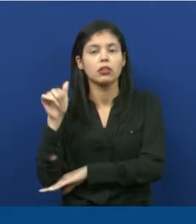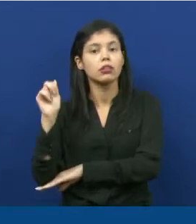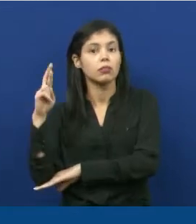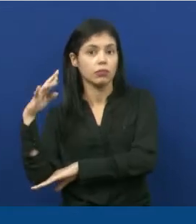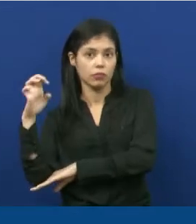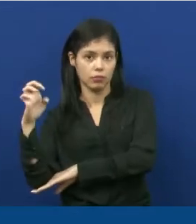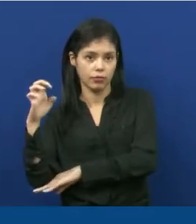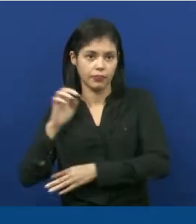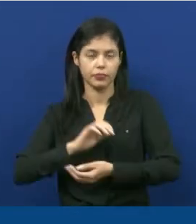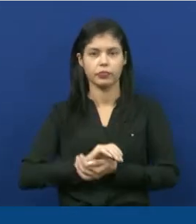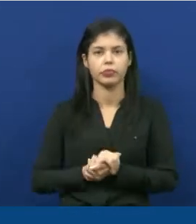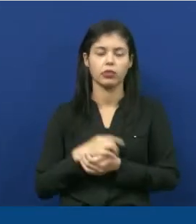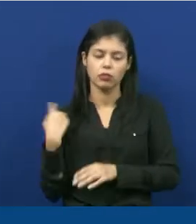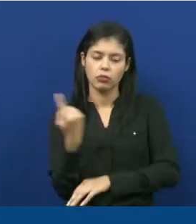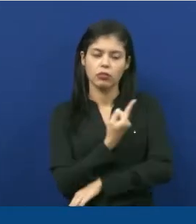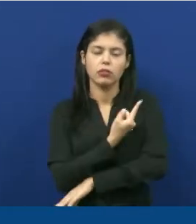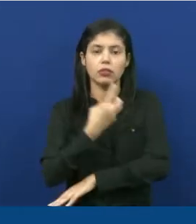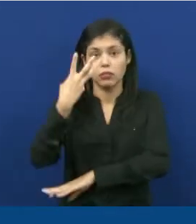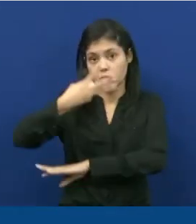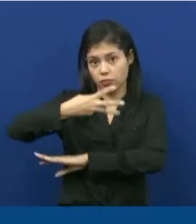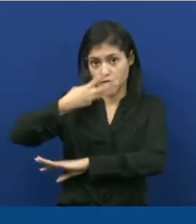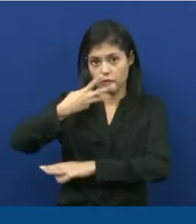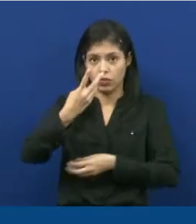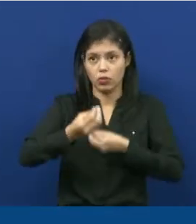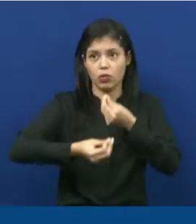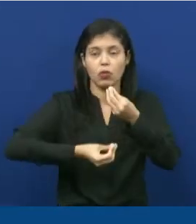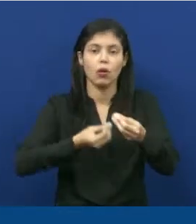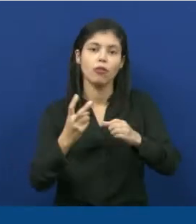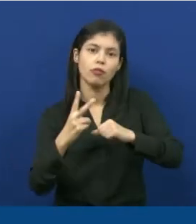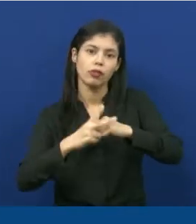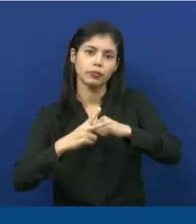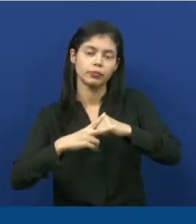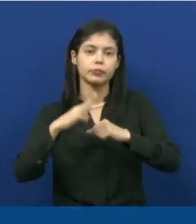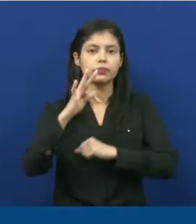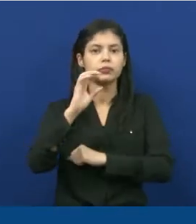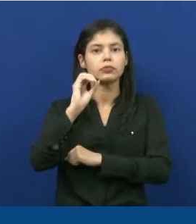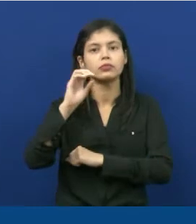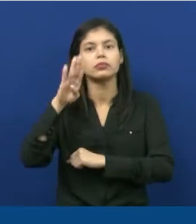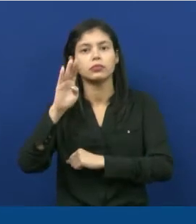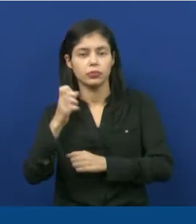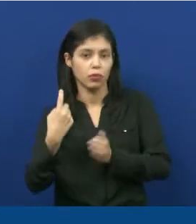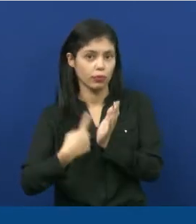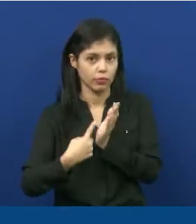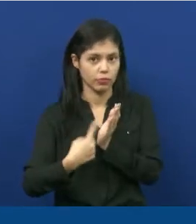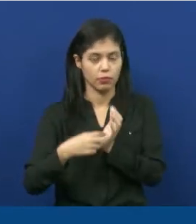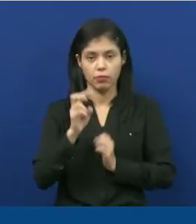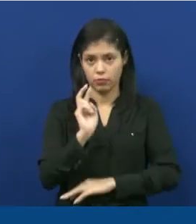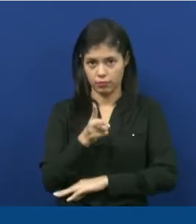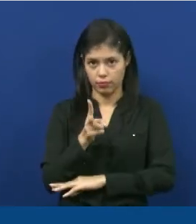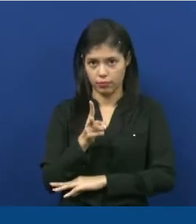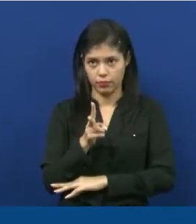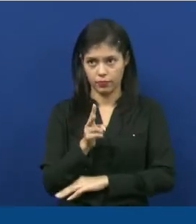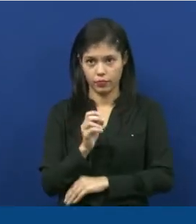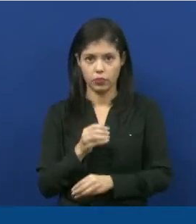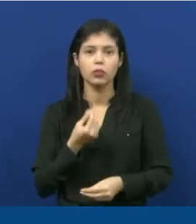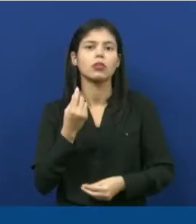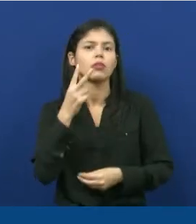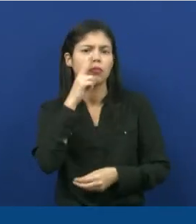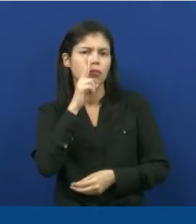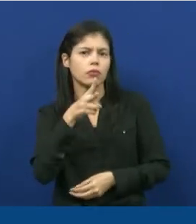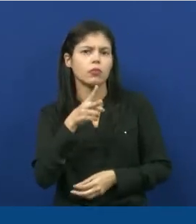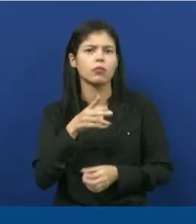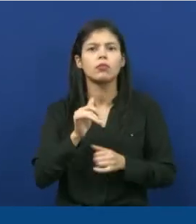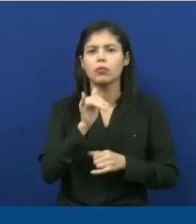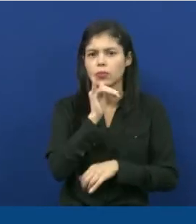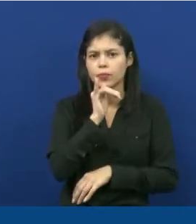nós temos aí essas três formas do verbo to be que estão combinadas dessa maneira. Vamos ver um exemplo.